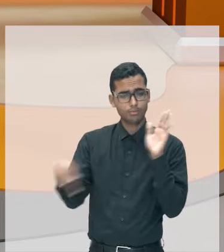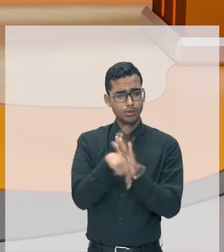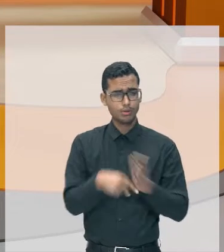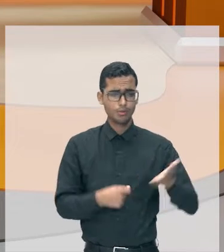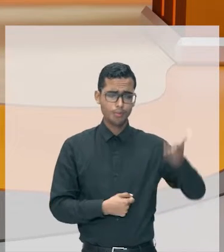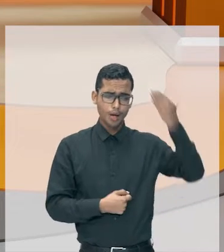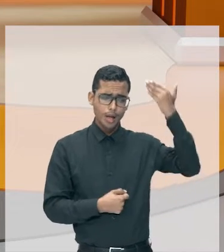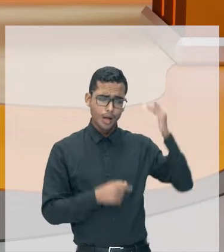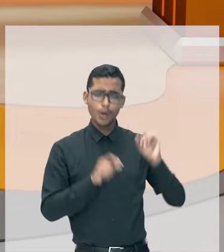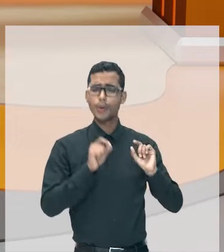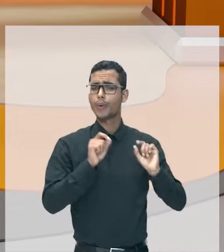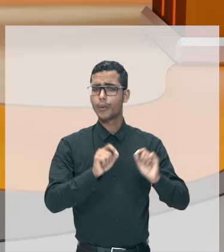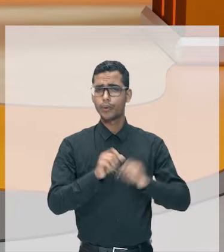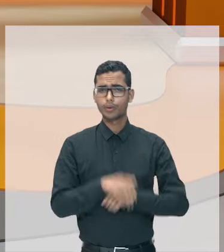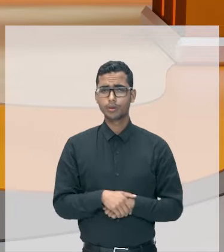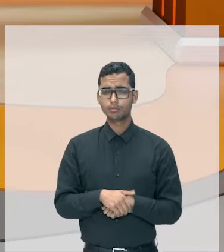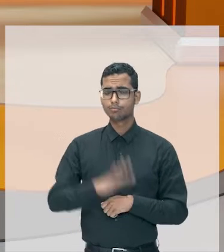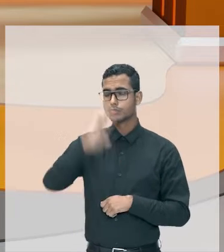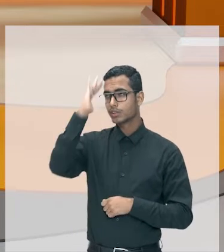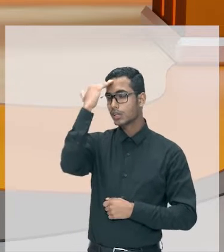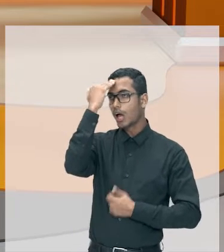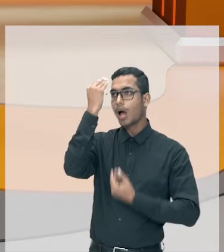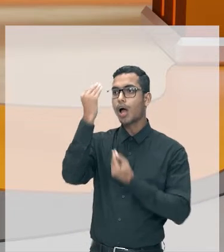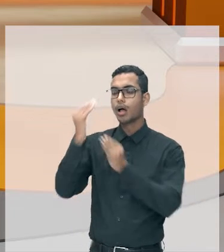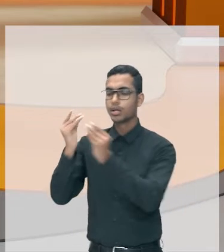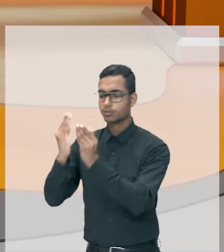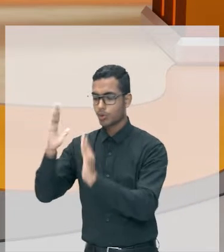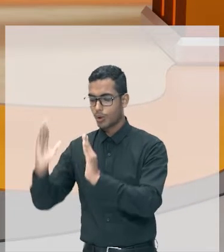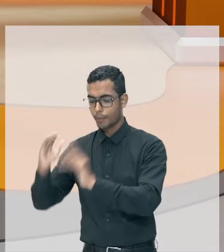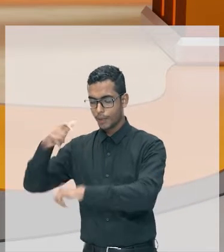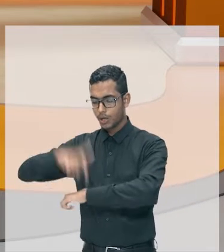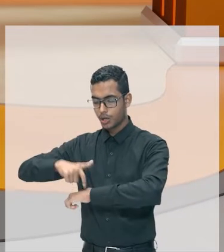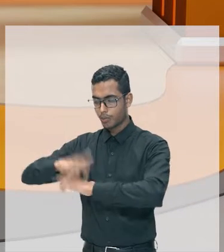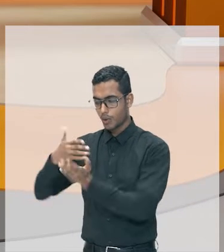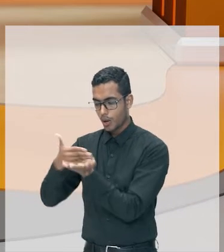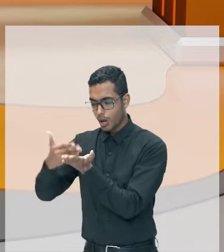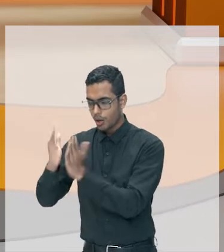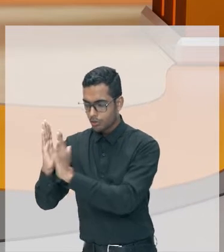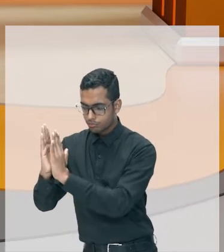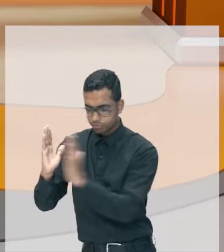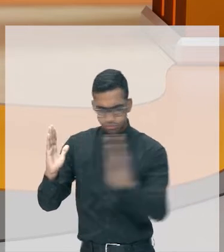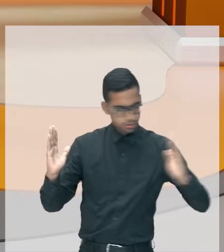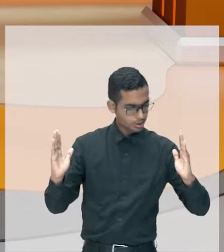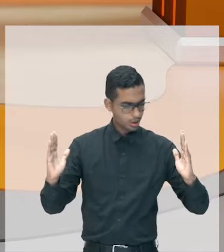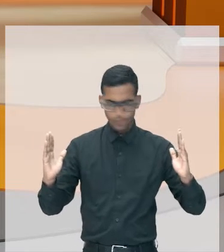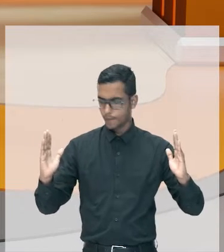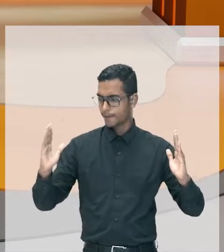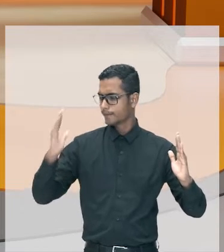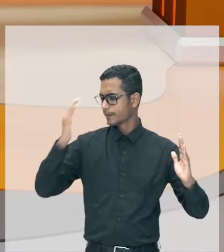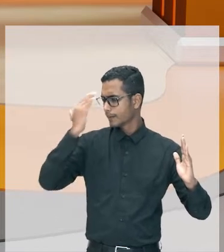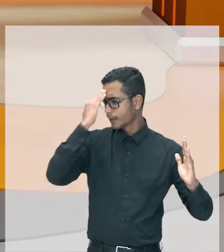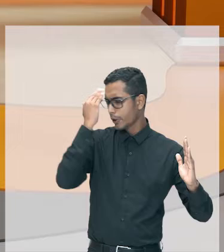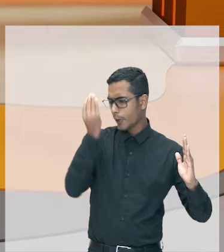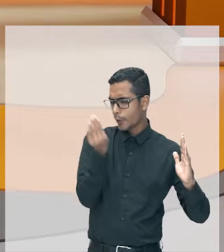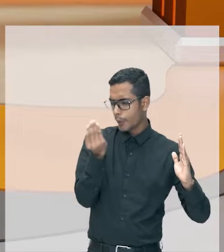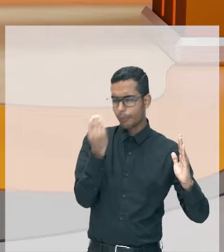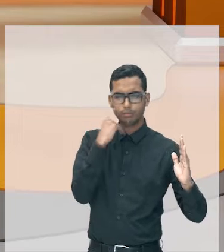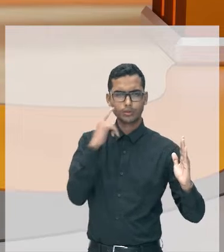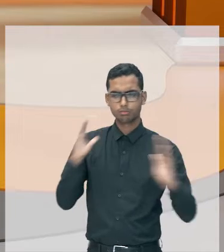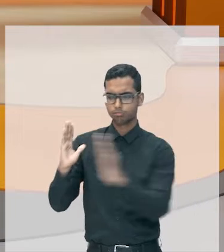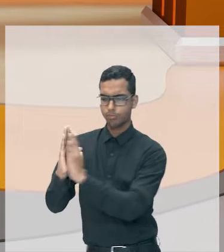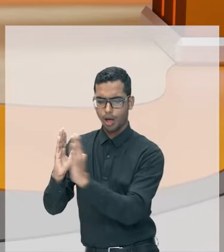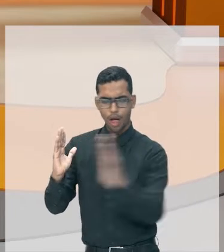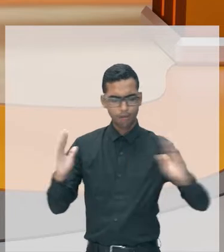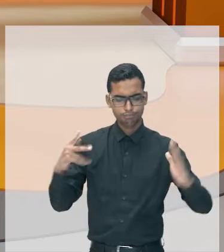historiador, tentar entender através desses vestígios, dessas pistas que os homens deixaram, é o papel do